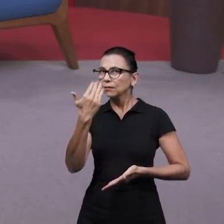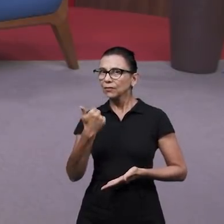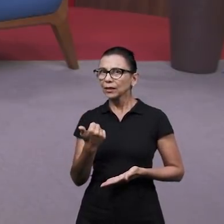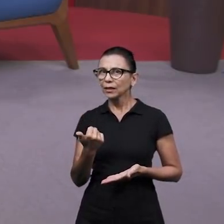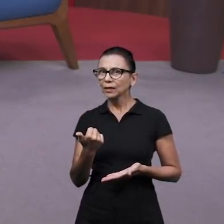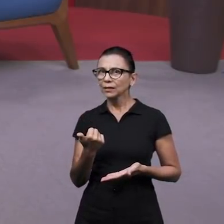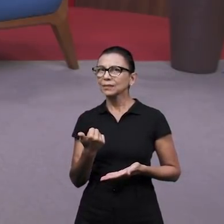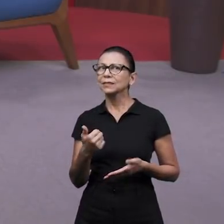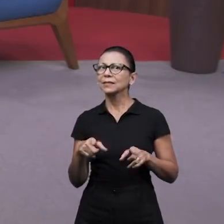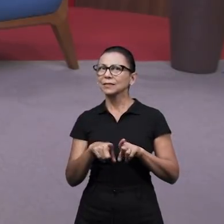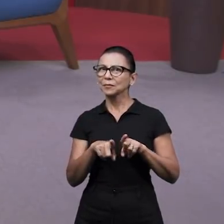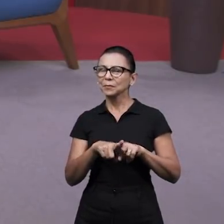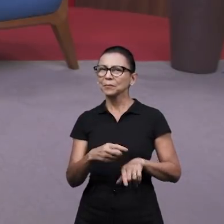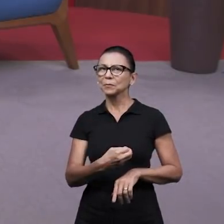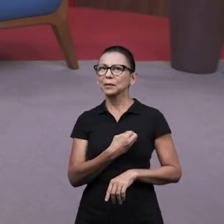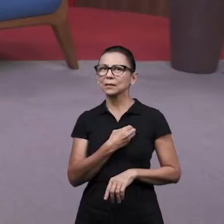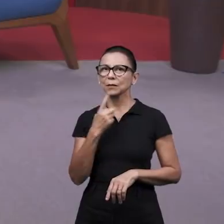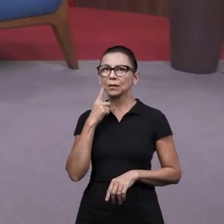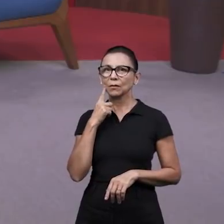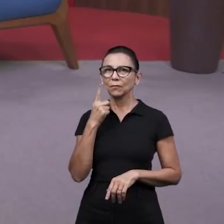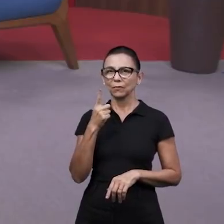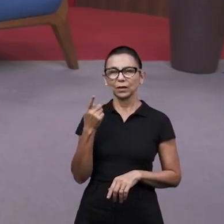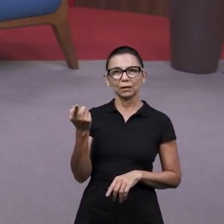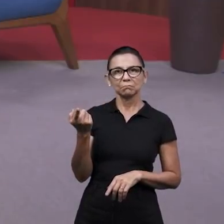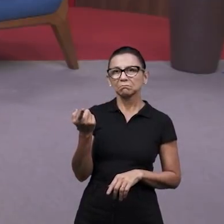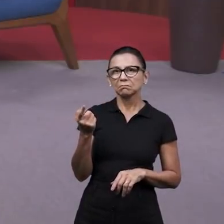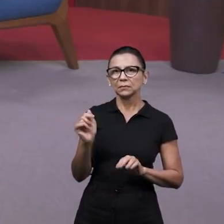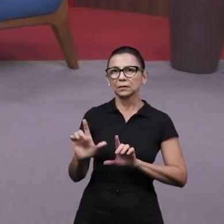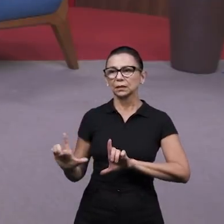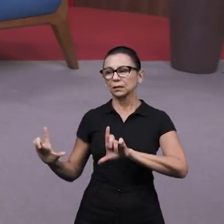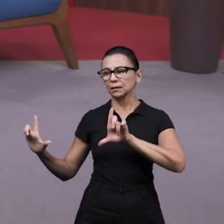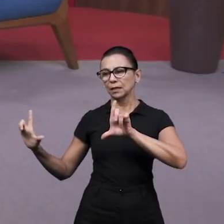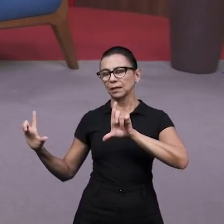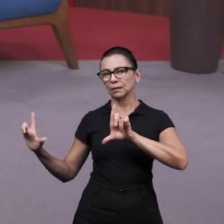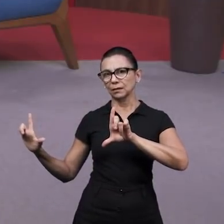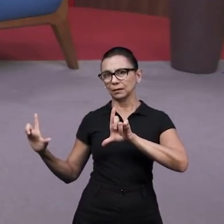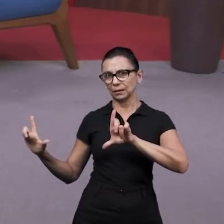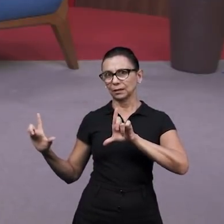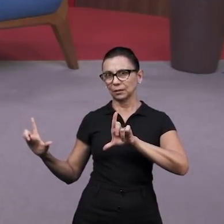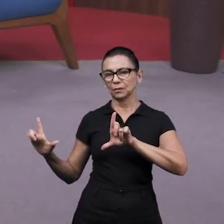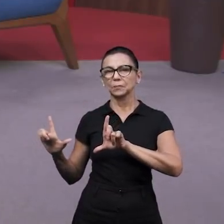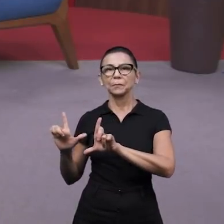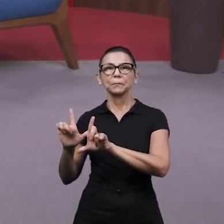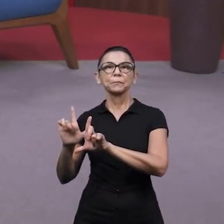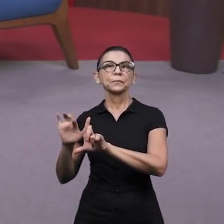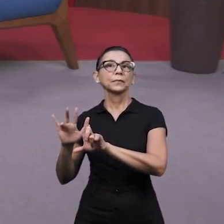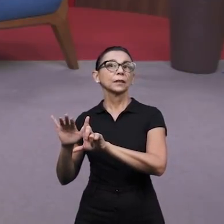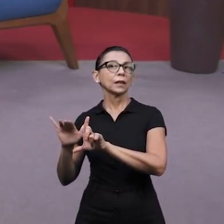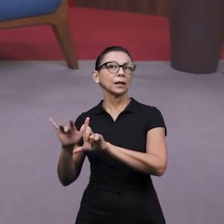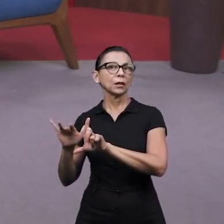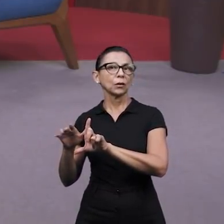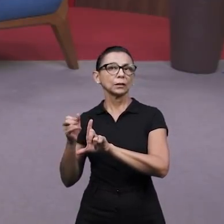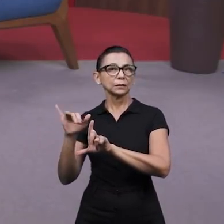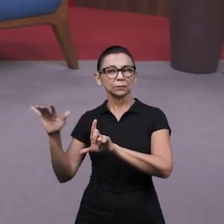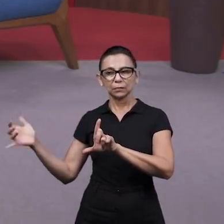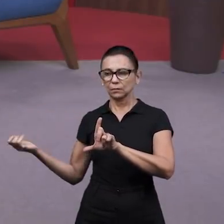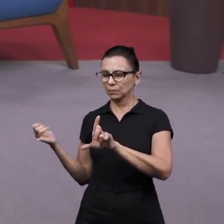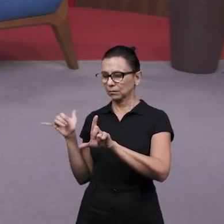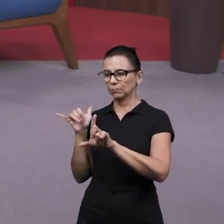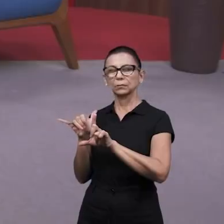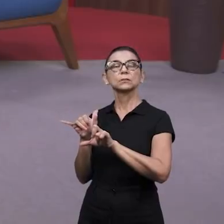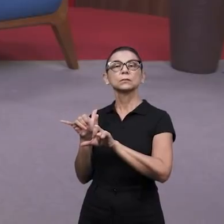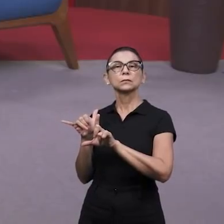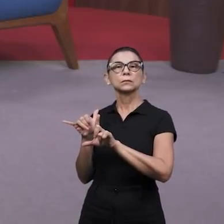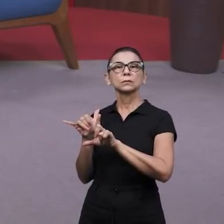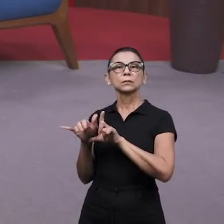interagir conosco. Está aparecendo aí na TV, na sua tela, um QR Code. Se você apontar a câmera do seu celular para